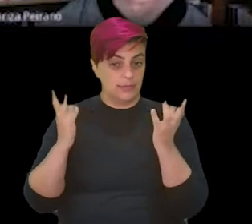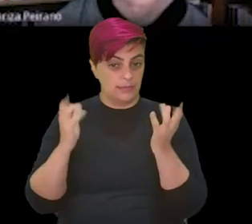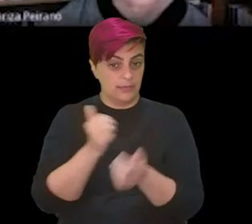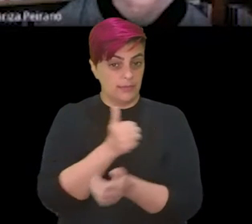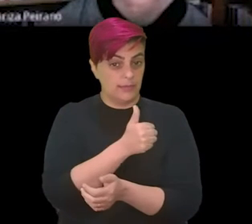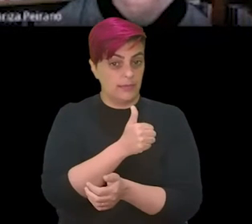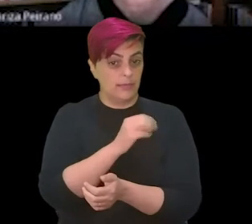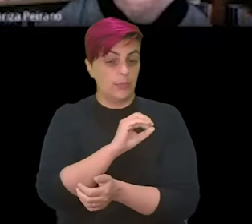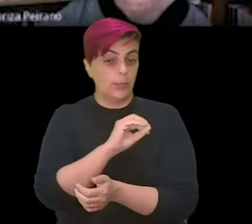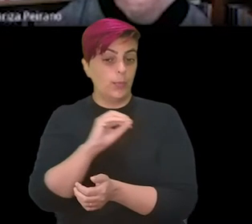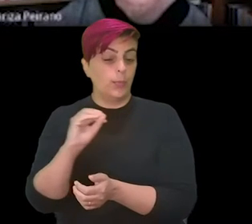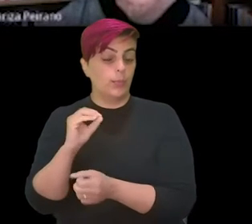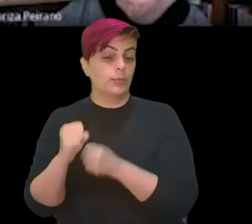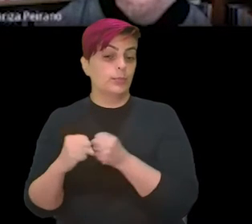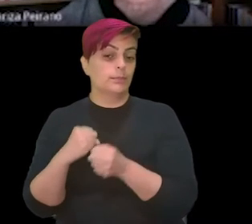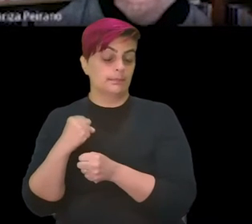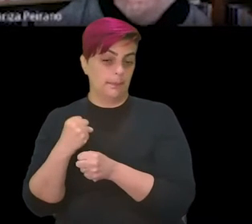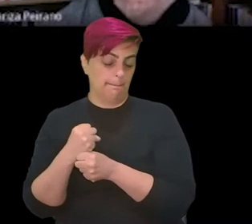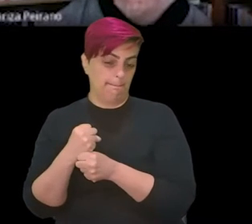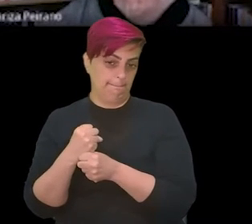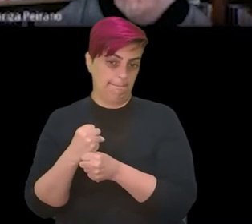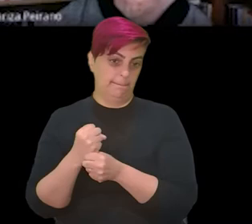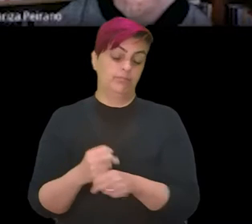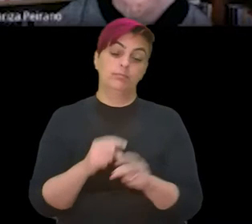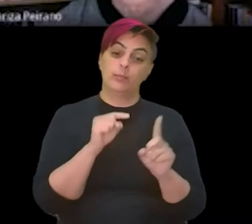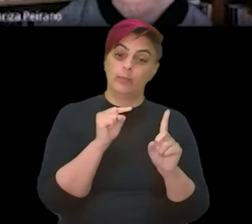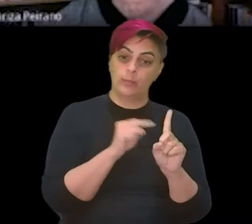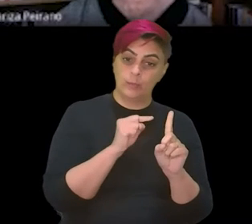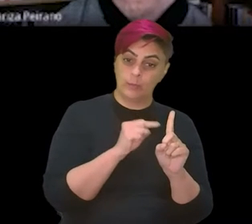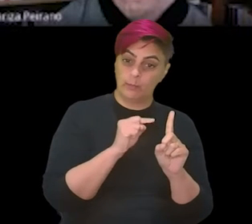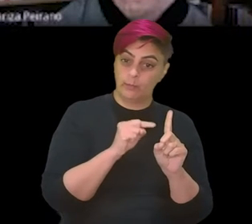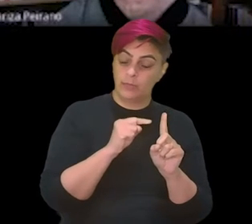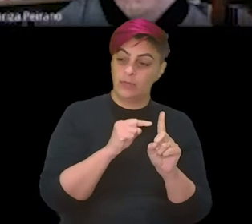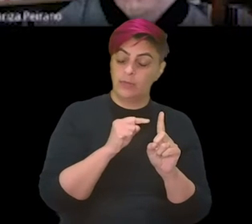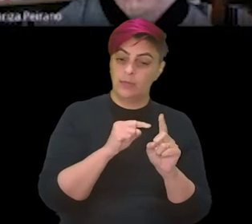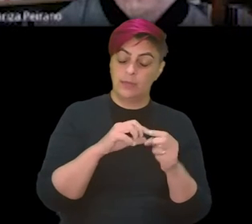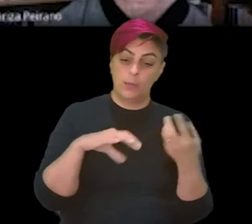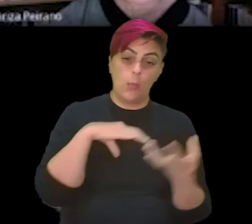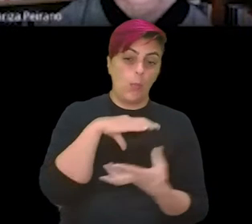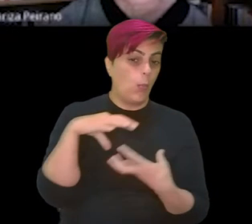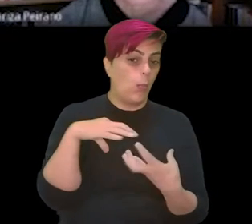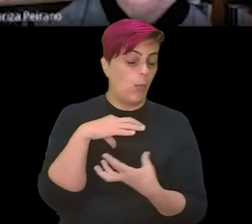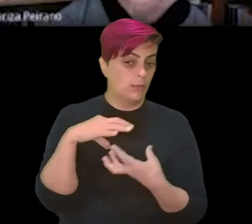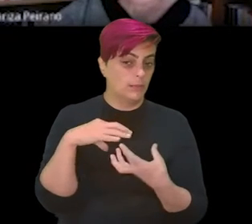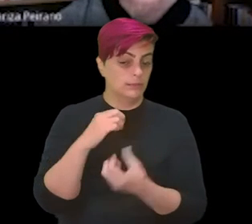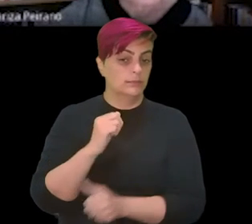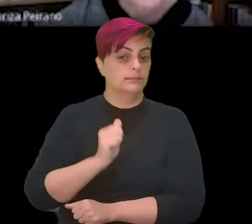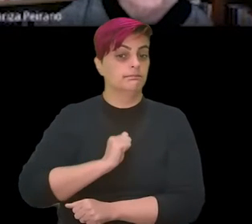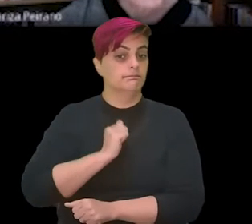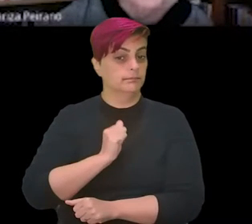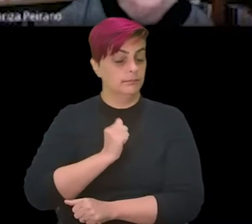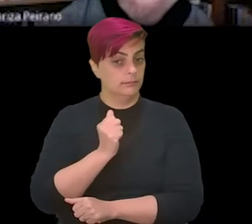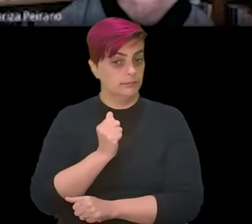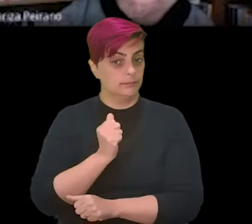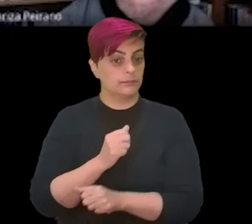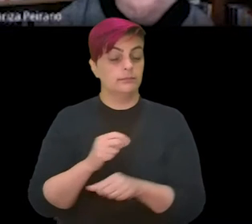e depoimentos. Malinowski tornou-se o revolucionário da antropologia como desejava e um